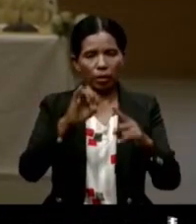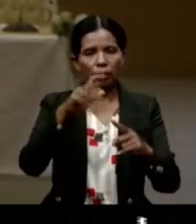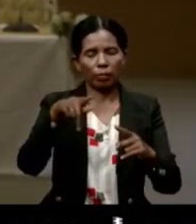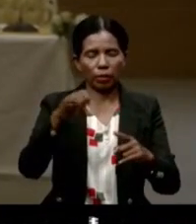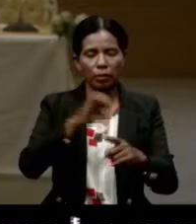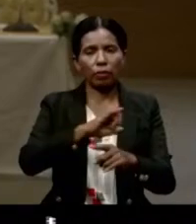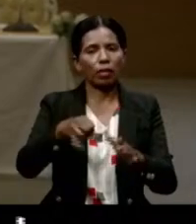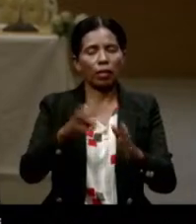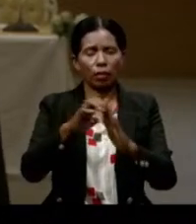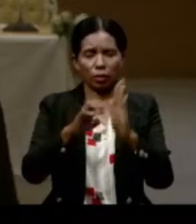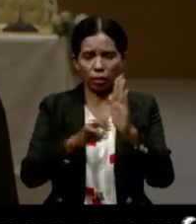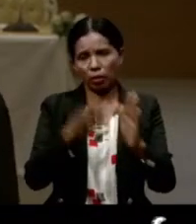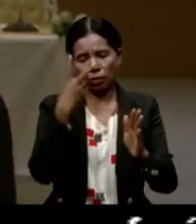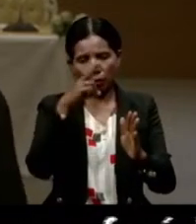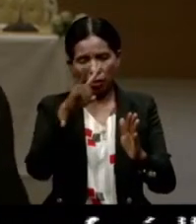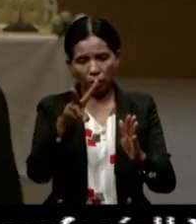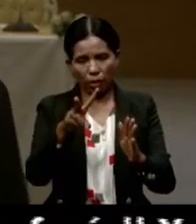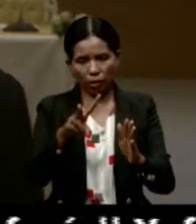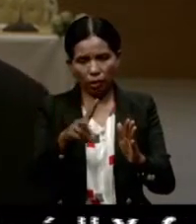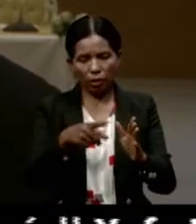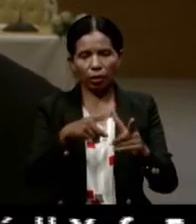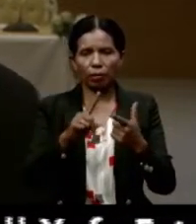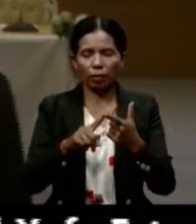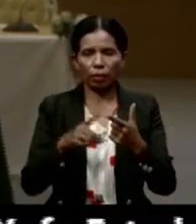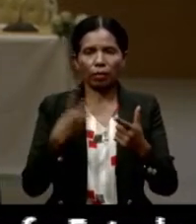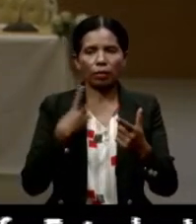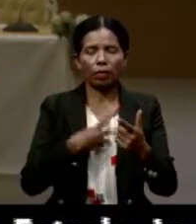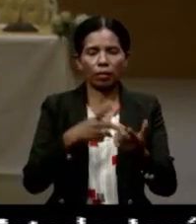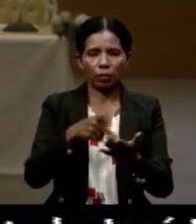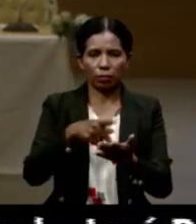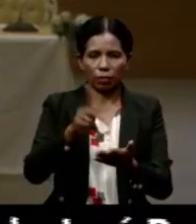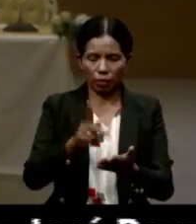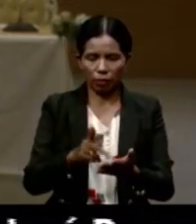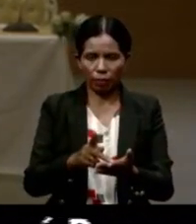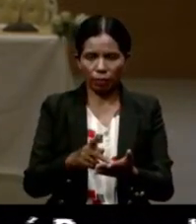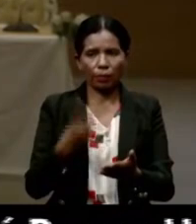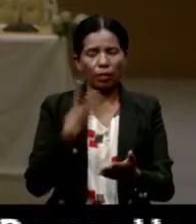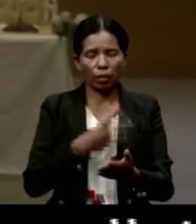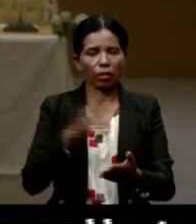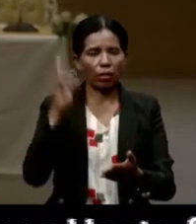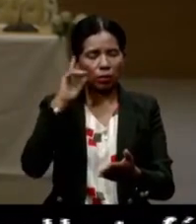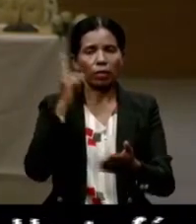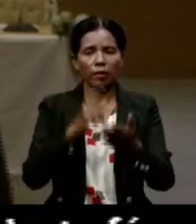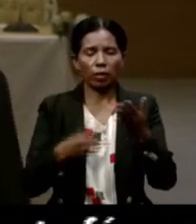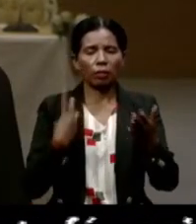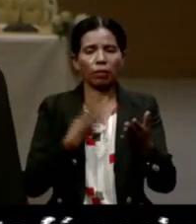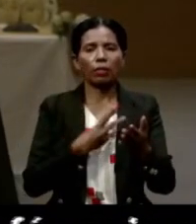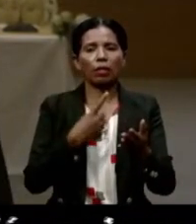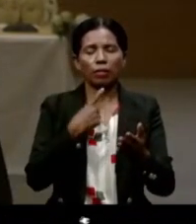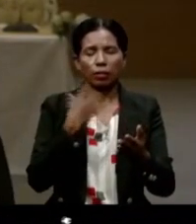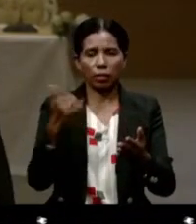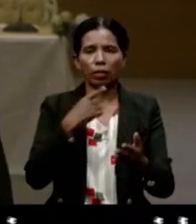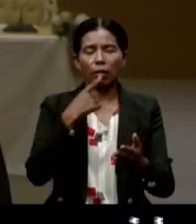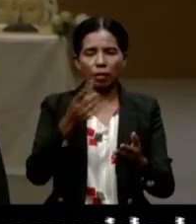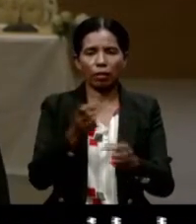hare molo kita ita halo pagamento ita rona saida masiratete pesita